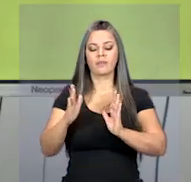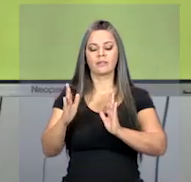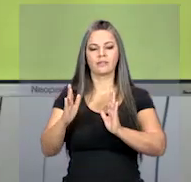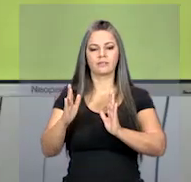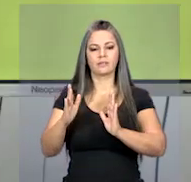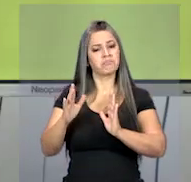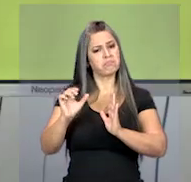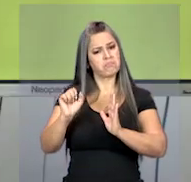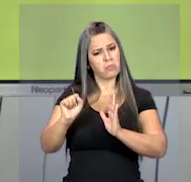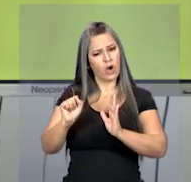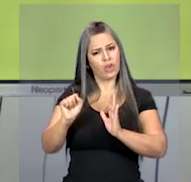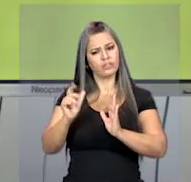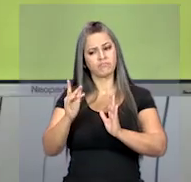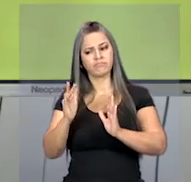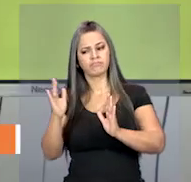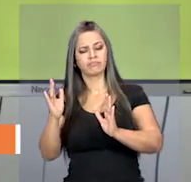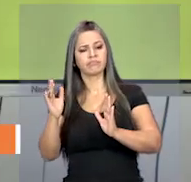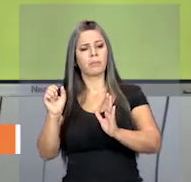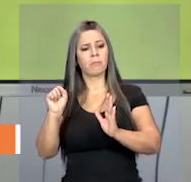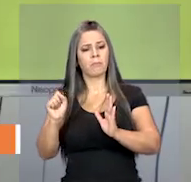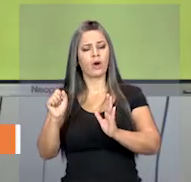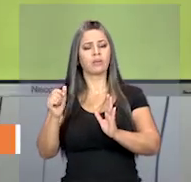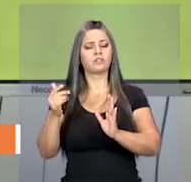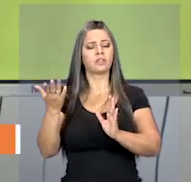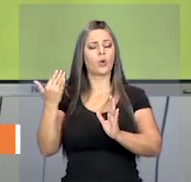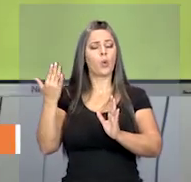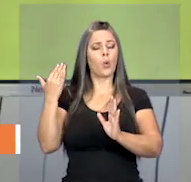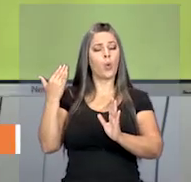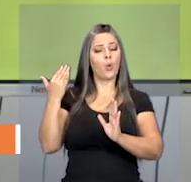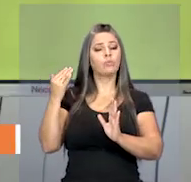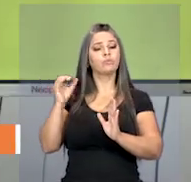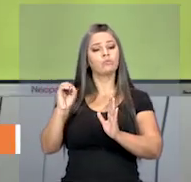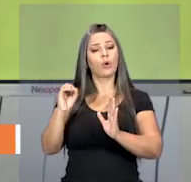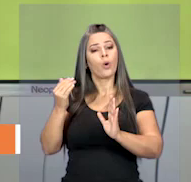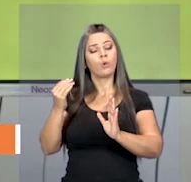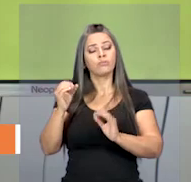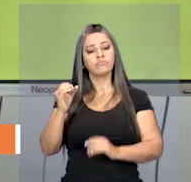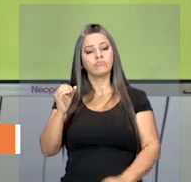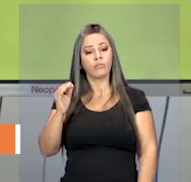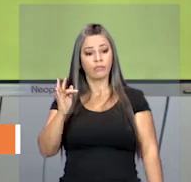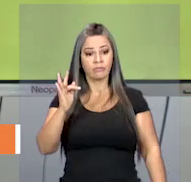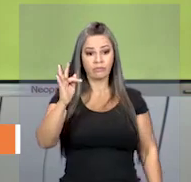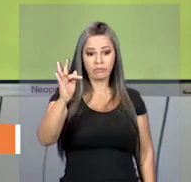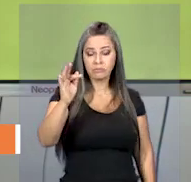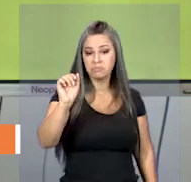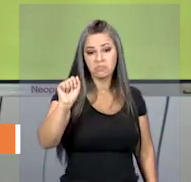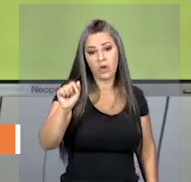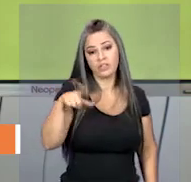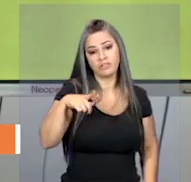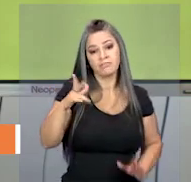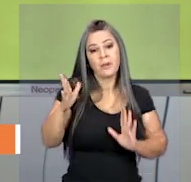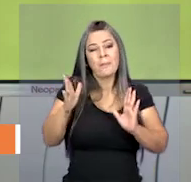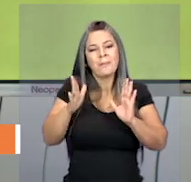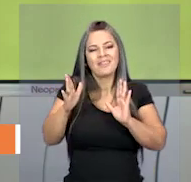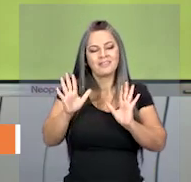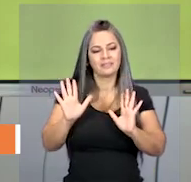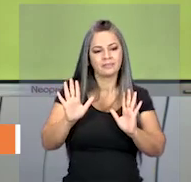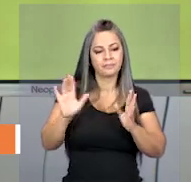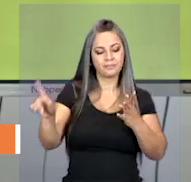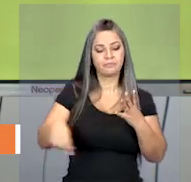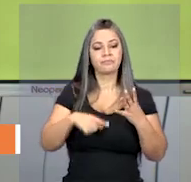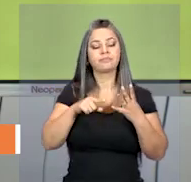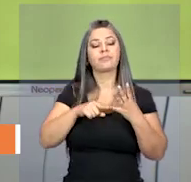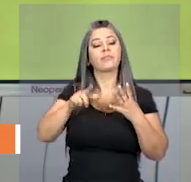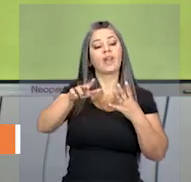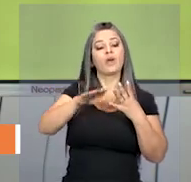tempo passado, pode ser um tempo presente, ou pode imaginar o futuro, como que seria, como que será, né? E o espaço